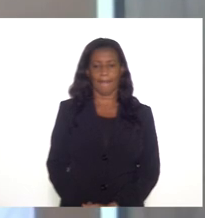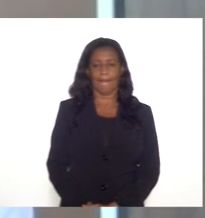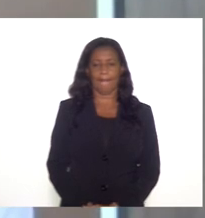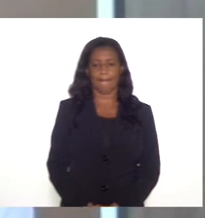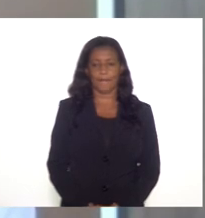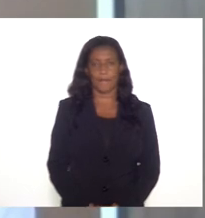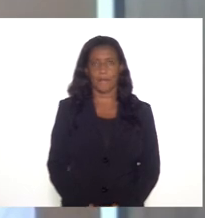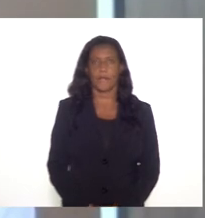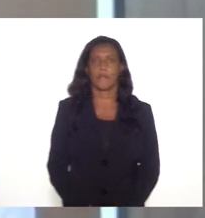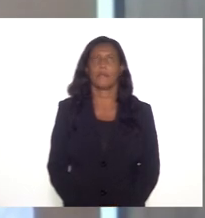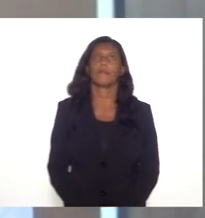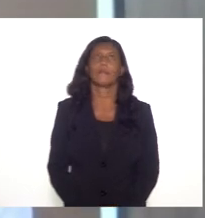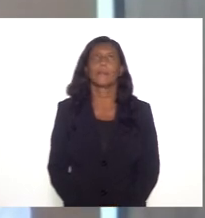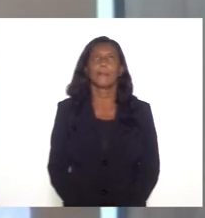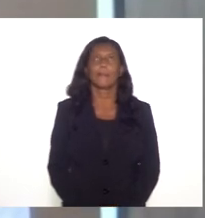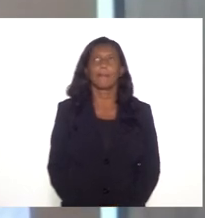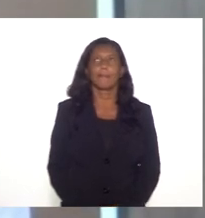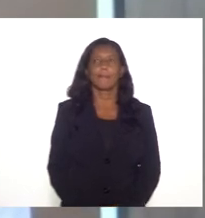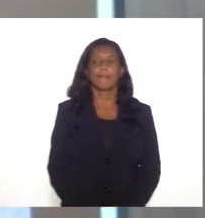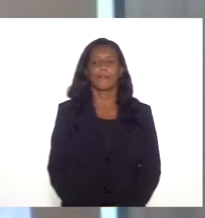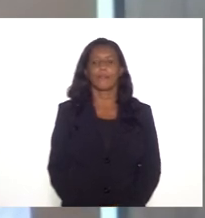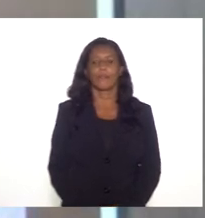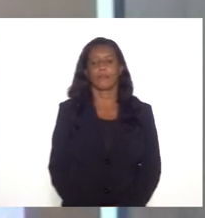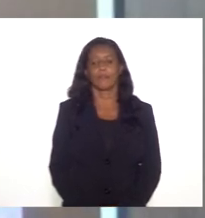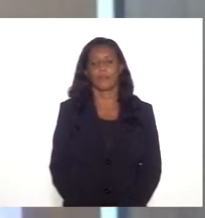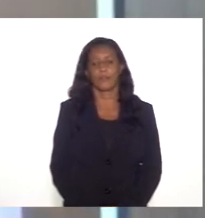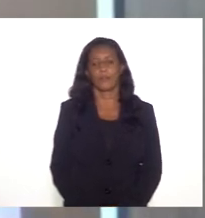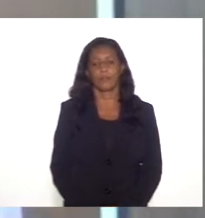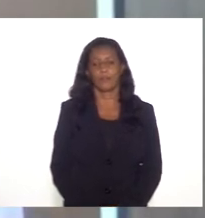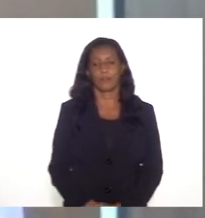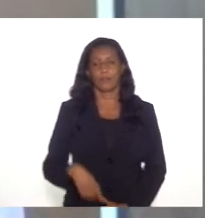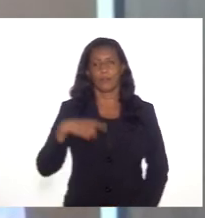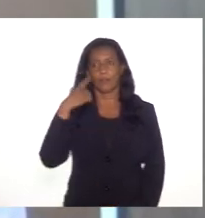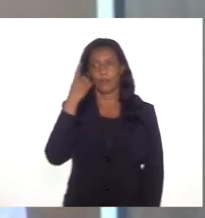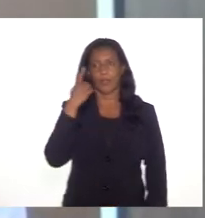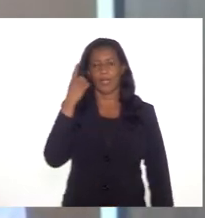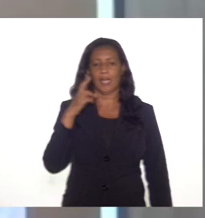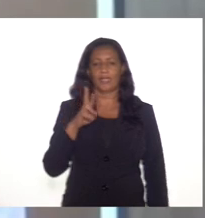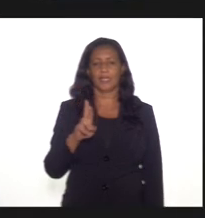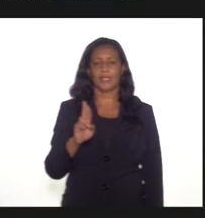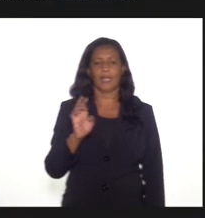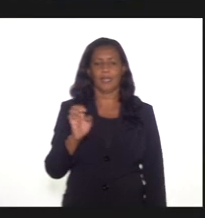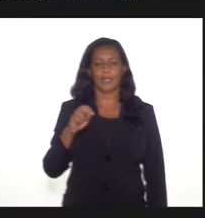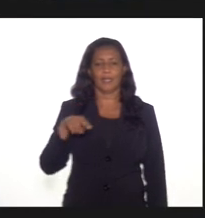próxima oradora escrita para discussão, a deputada Renata Souza.